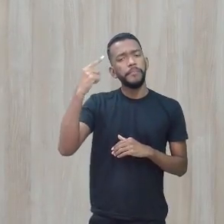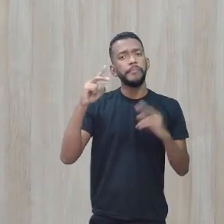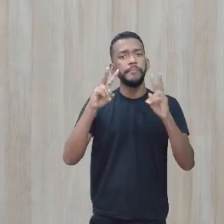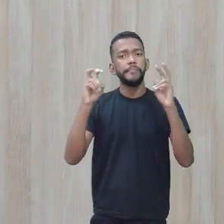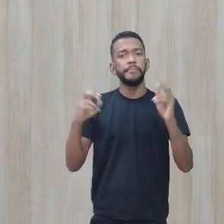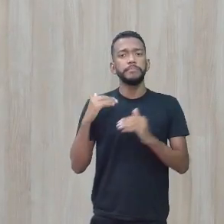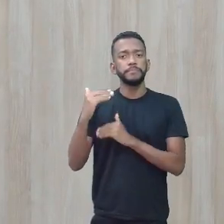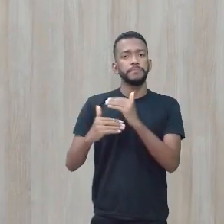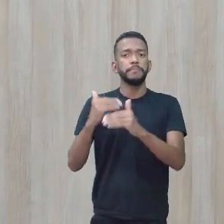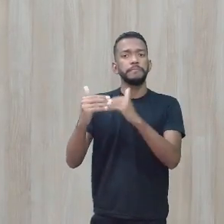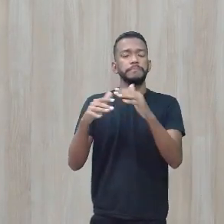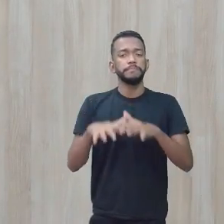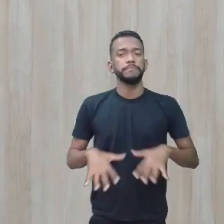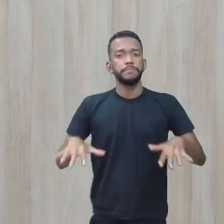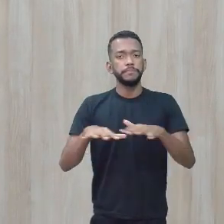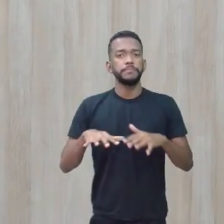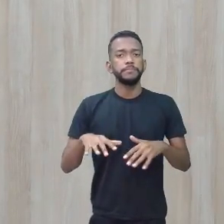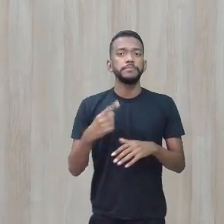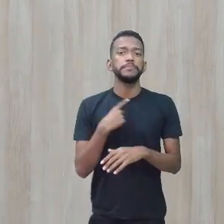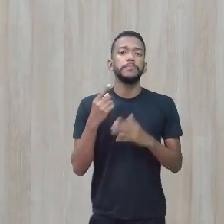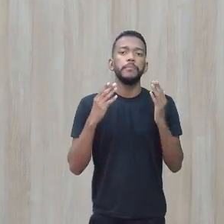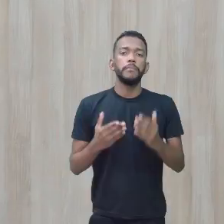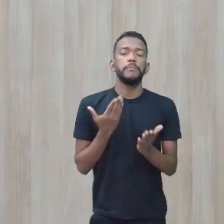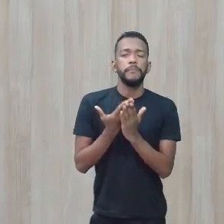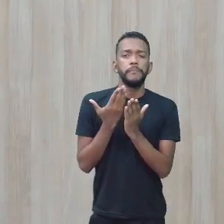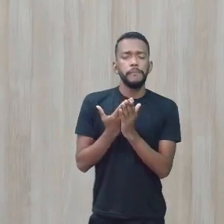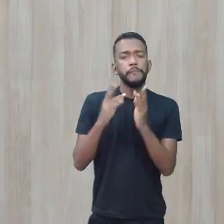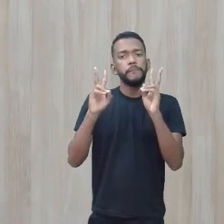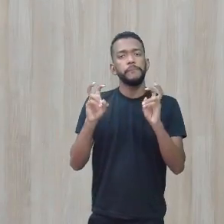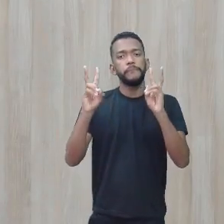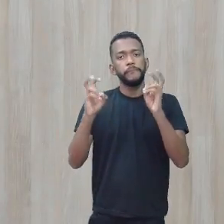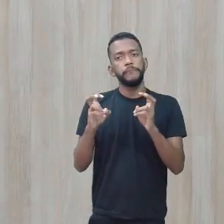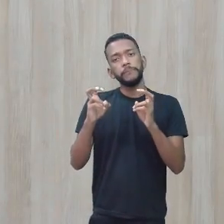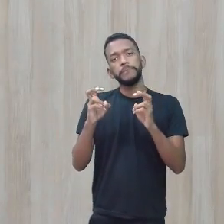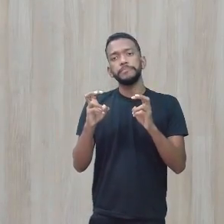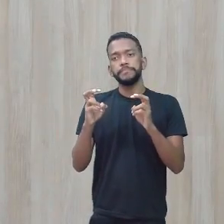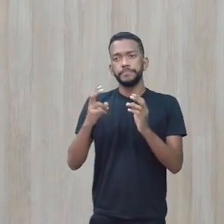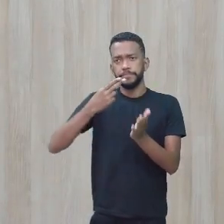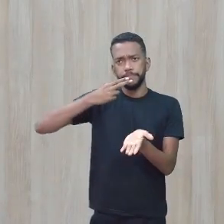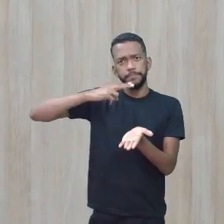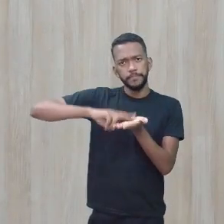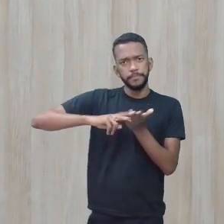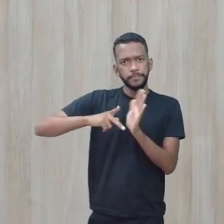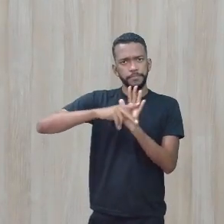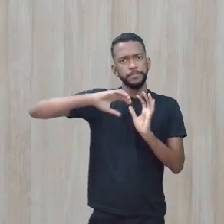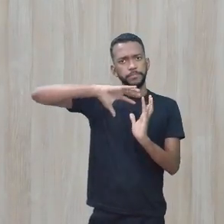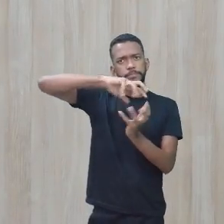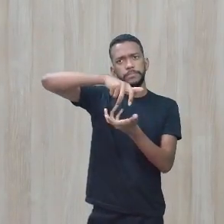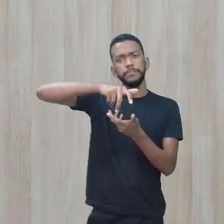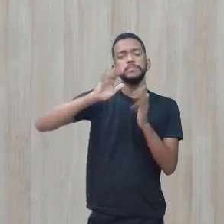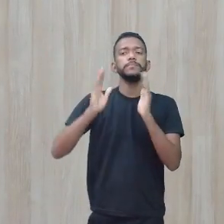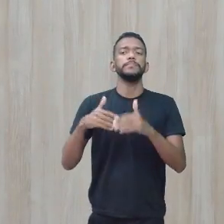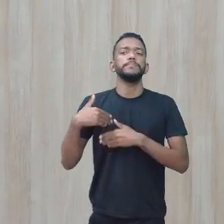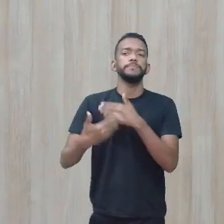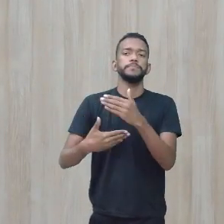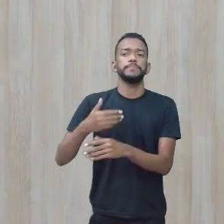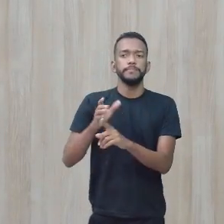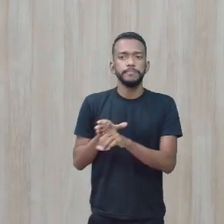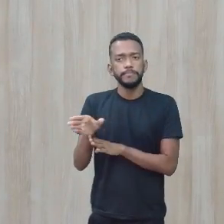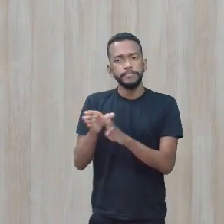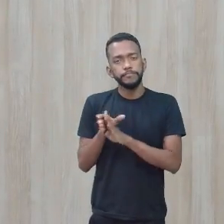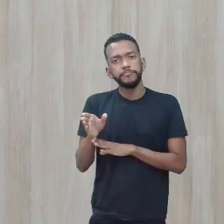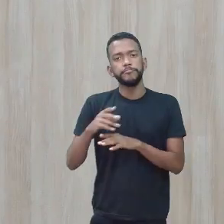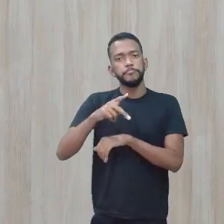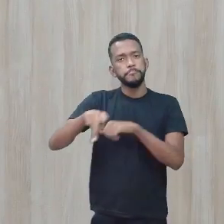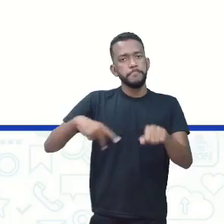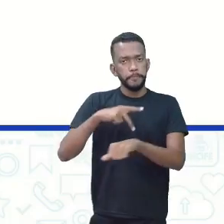conferências ambientais, né, a gente estudou sobre a Carta da Terra, que foi uma iniciativa para orientar países,